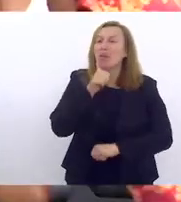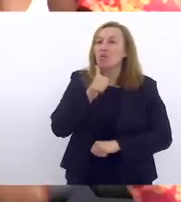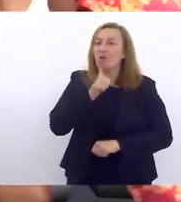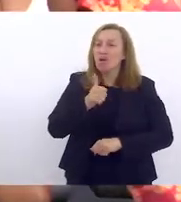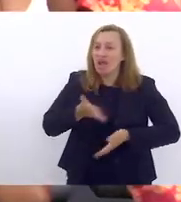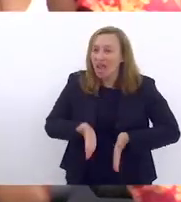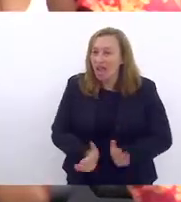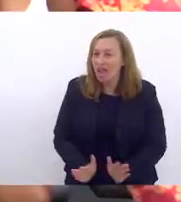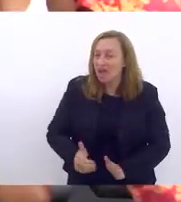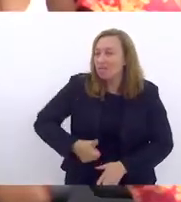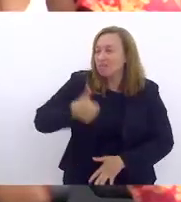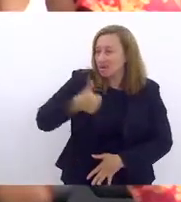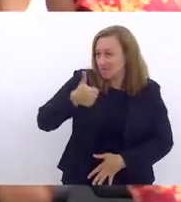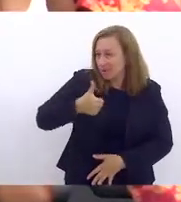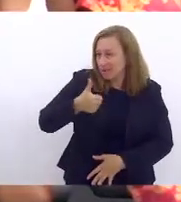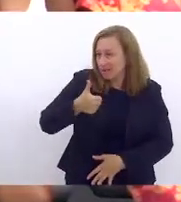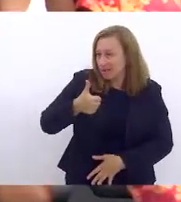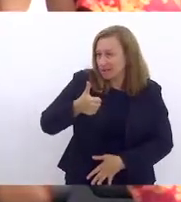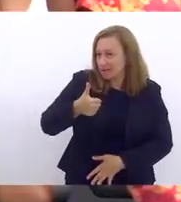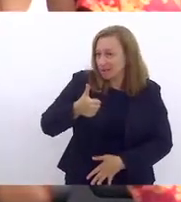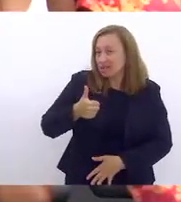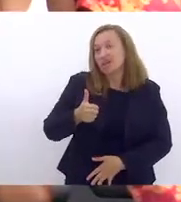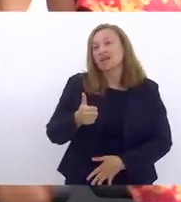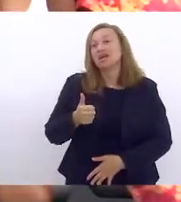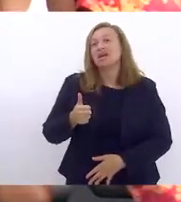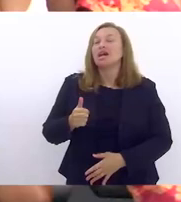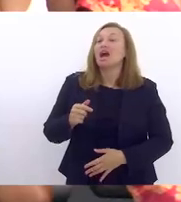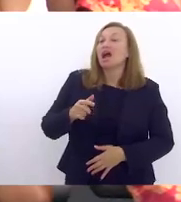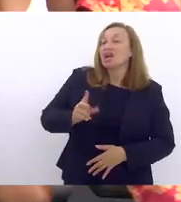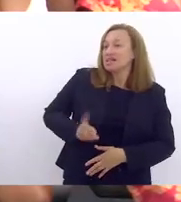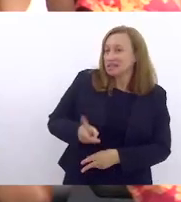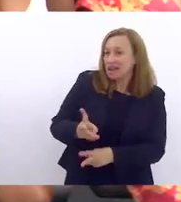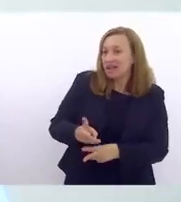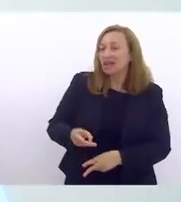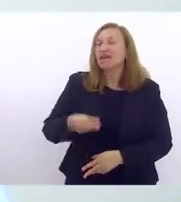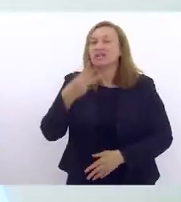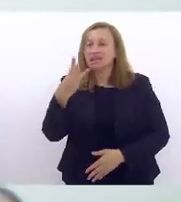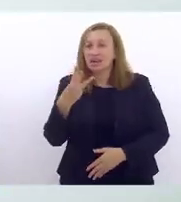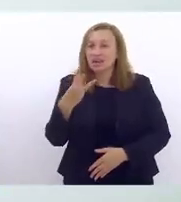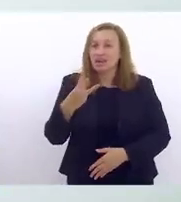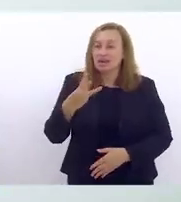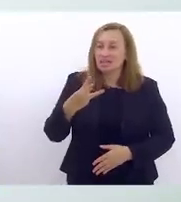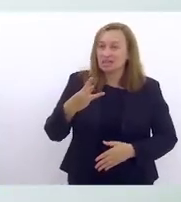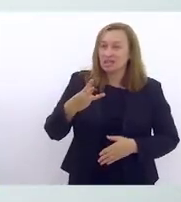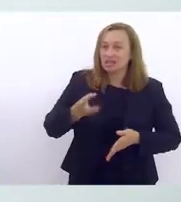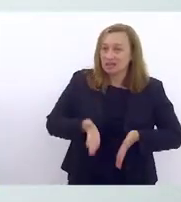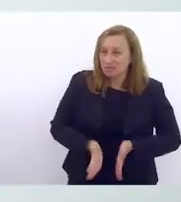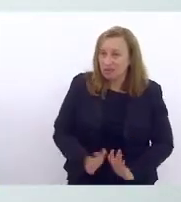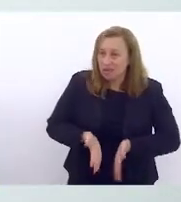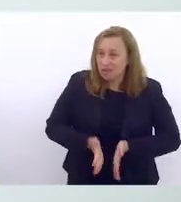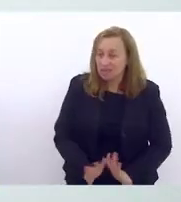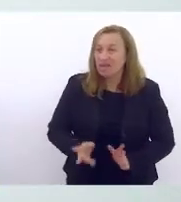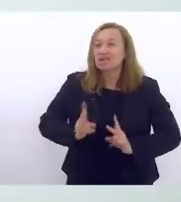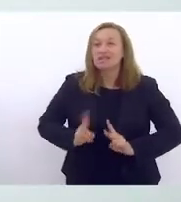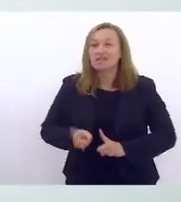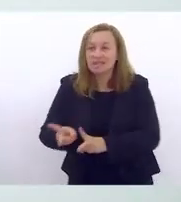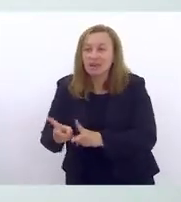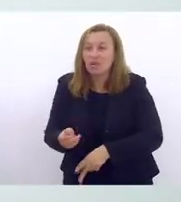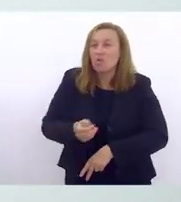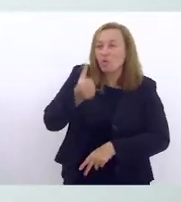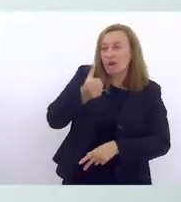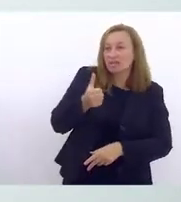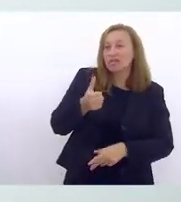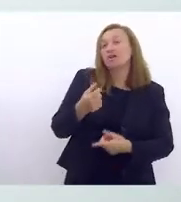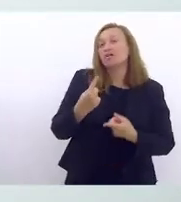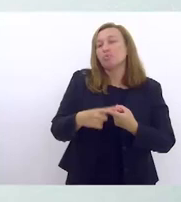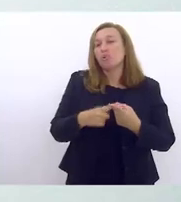vez, tem que fazer episio sempre. Naquela que já pariu uma vez, quase sempre. Naquela que pariu já 3 vezes, quase nunca. Dali em diante, quase sempre de novo, porque o perino já